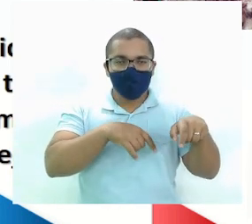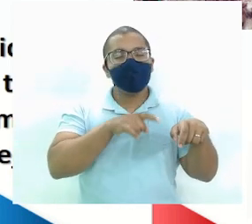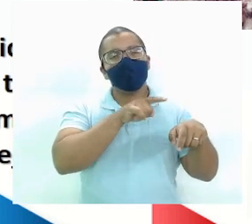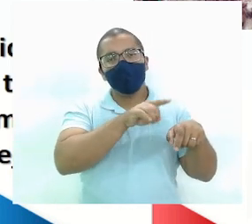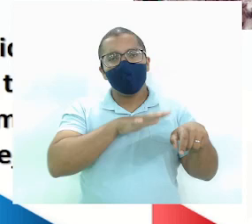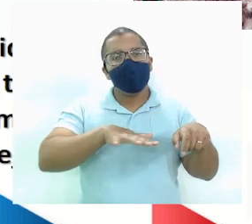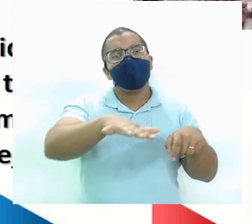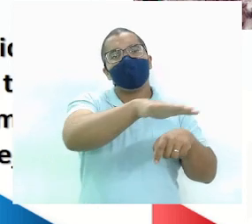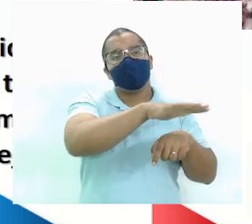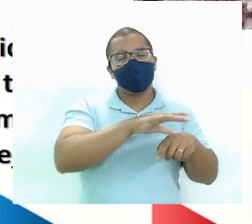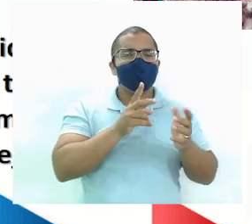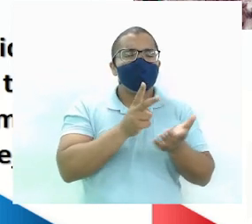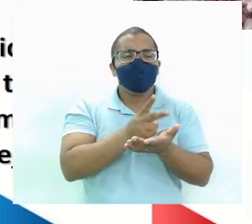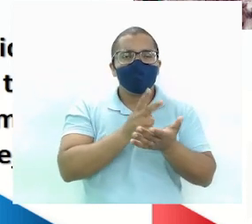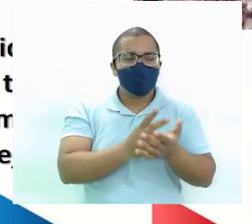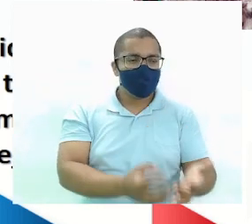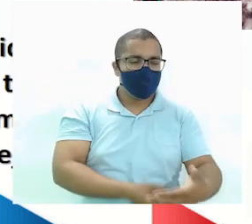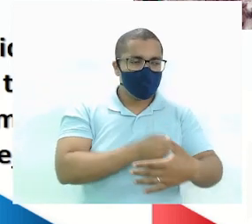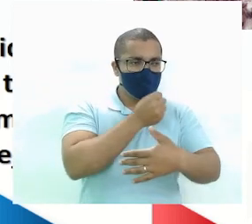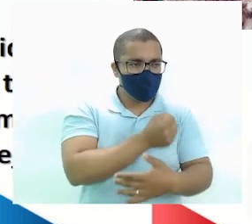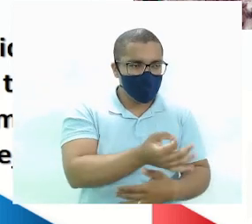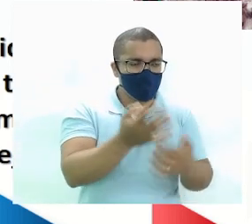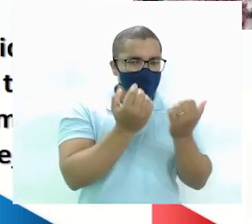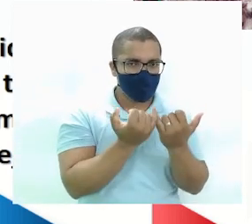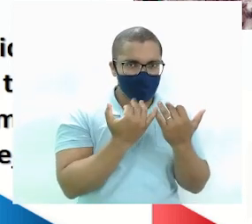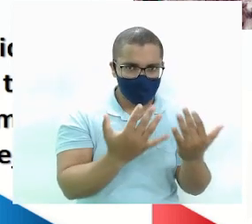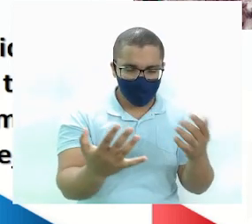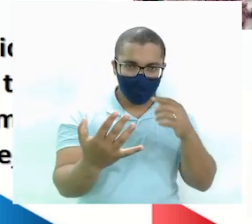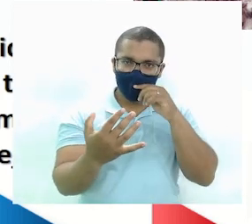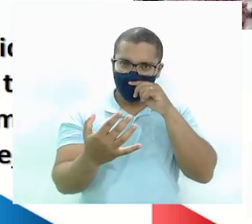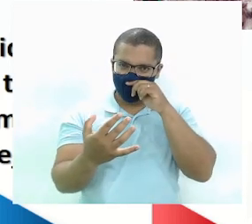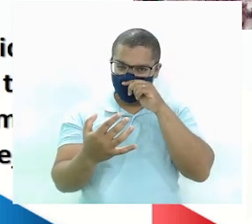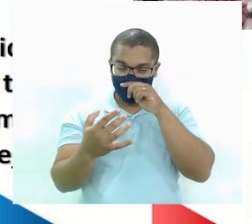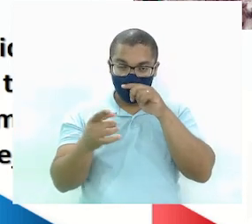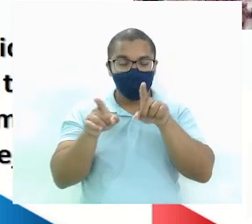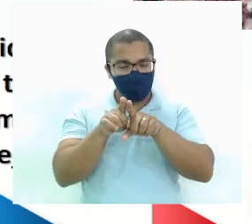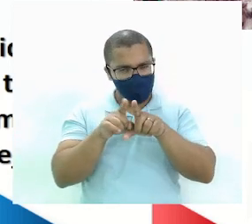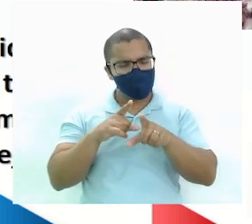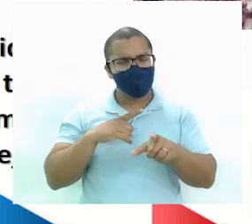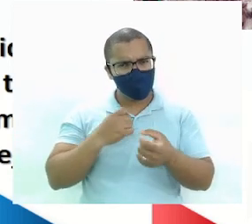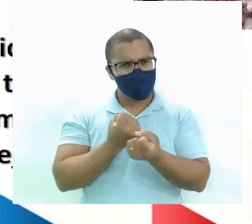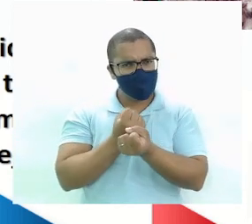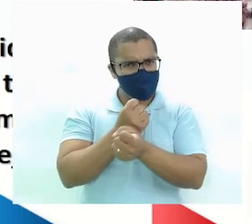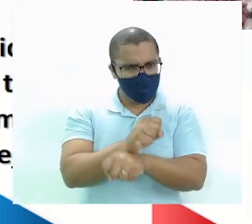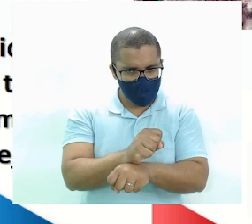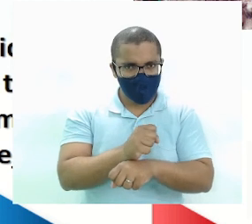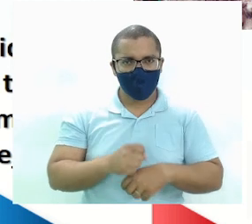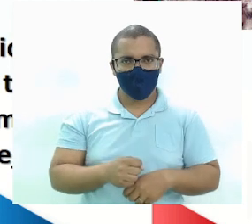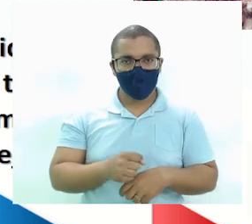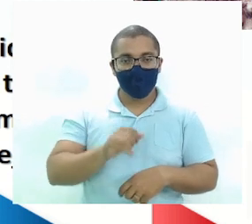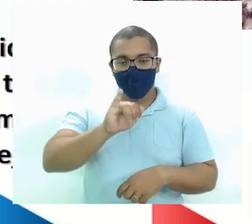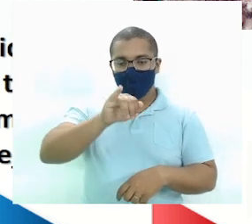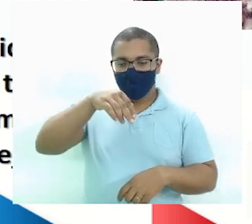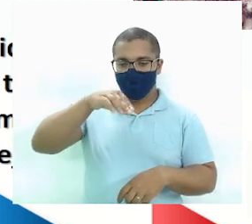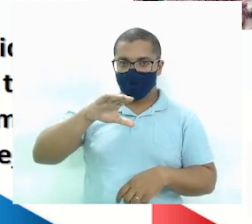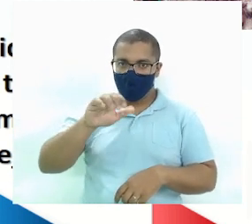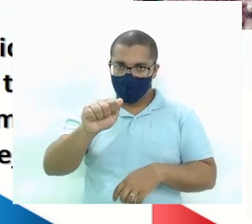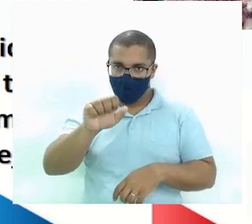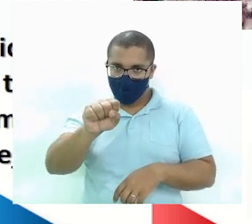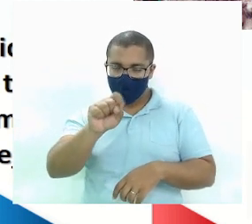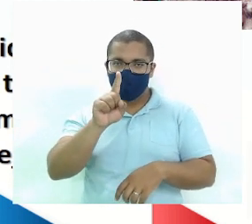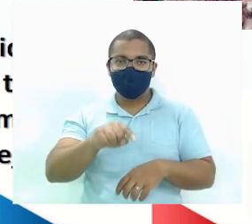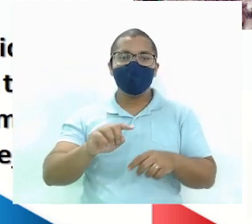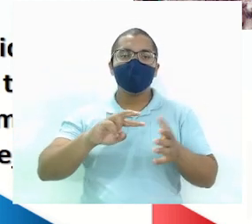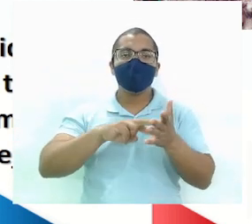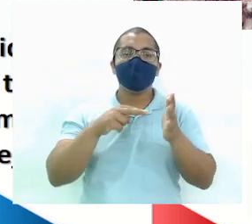que sempre fazem a produção, e os escravizados. O Inca significa